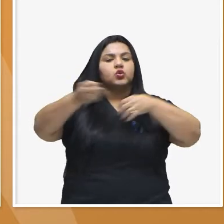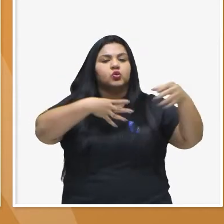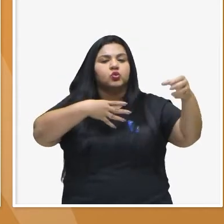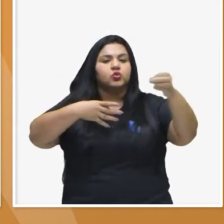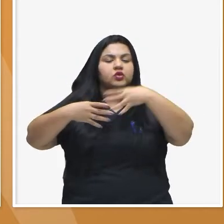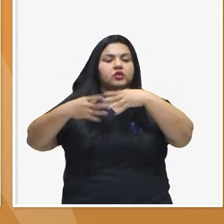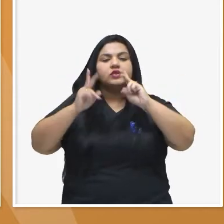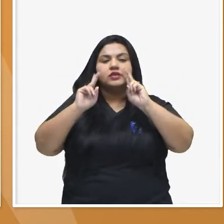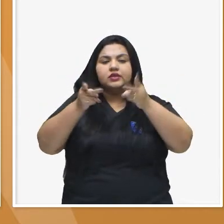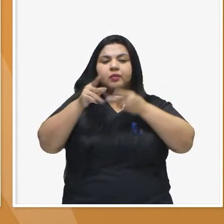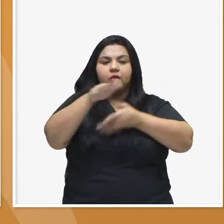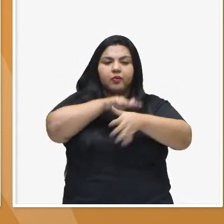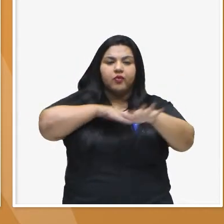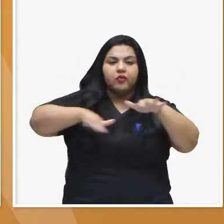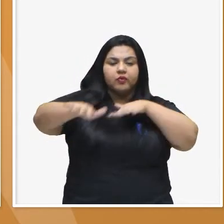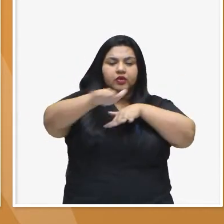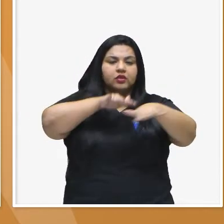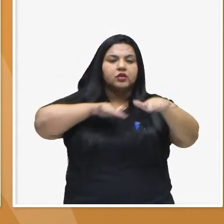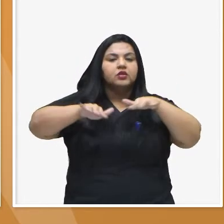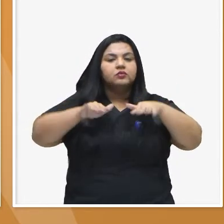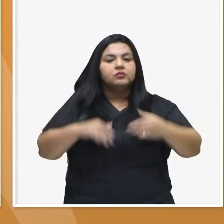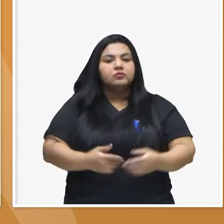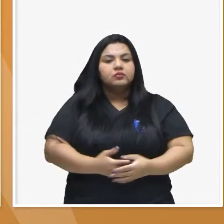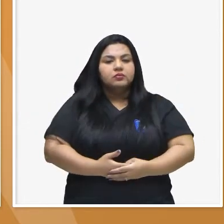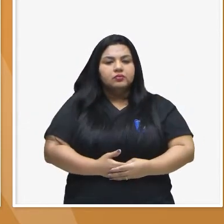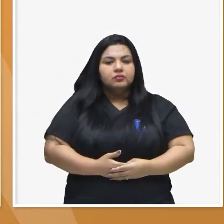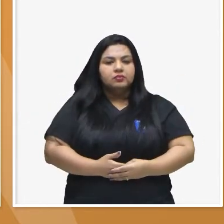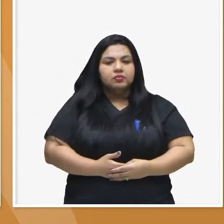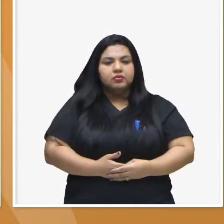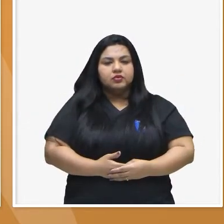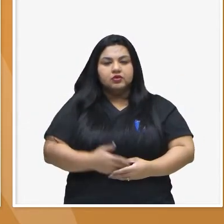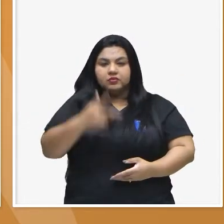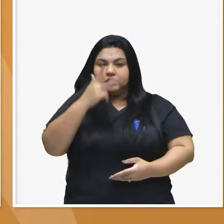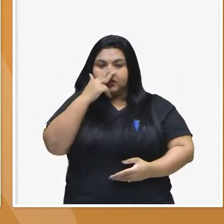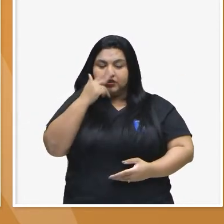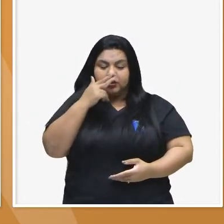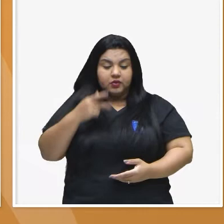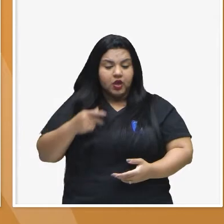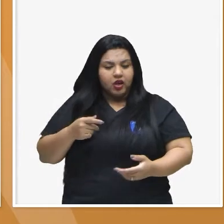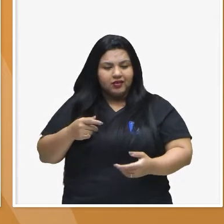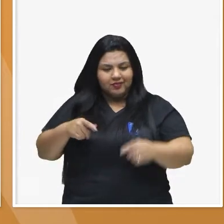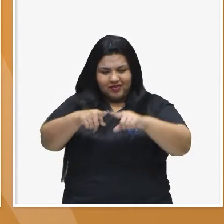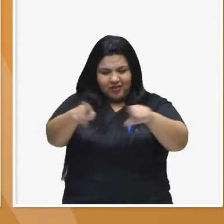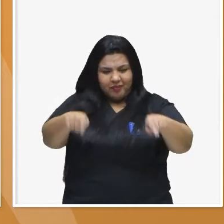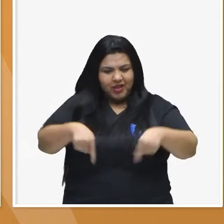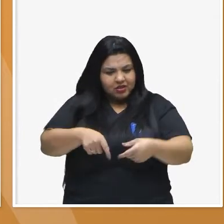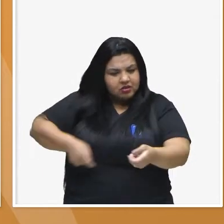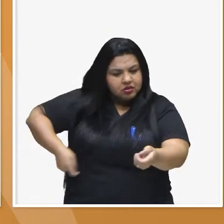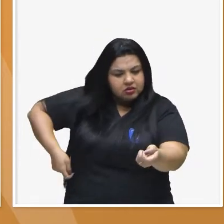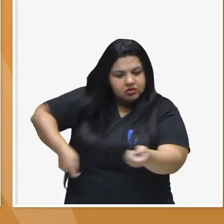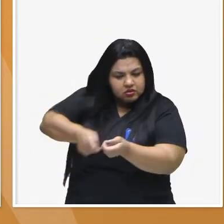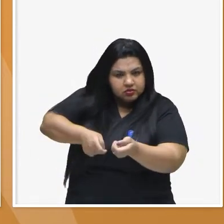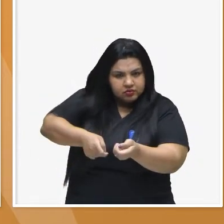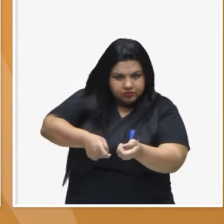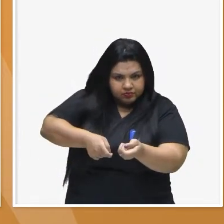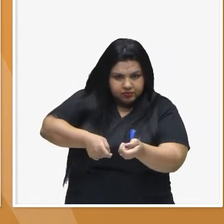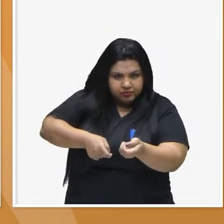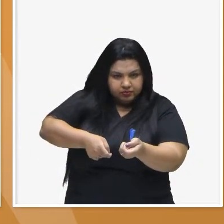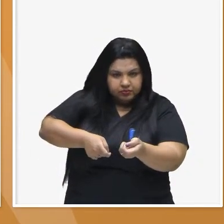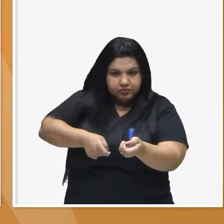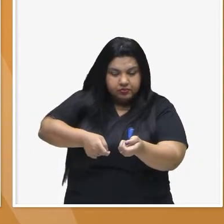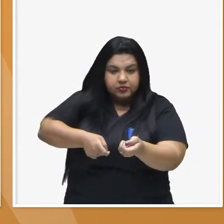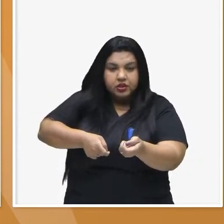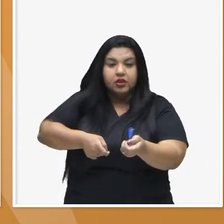se movimentando. Né? Não é como um jogo de sinuca que você dá uma tacada, ele se movimenta, a bola